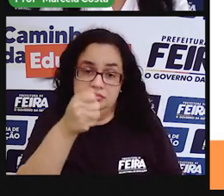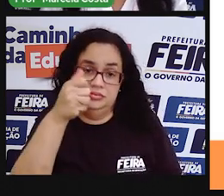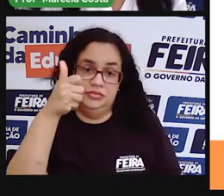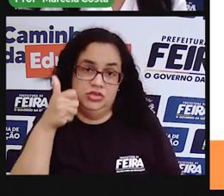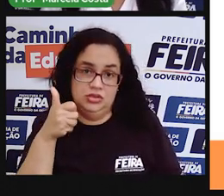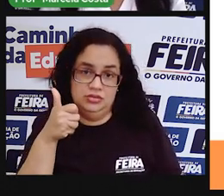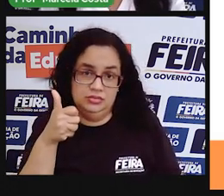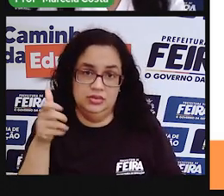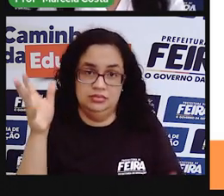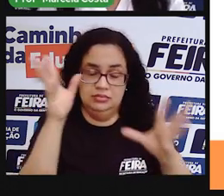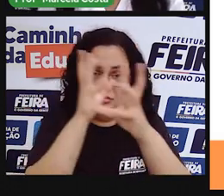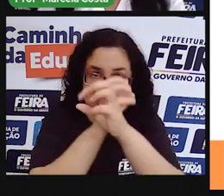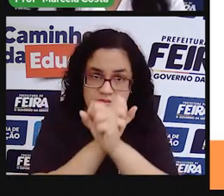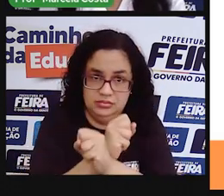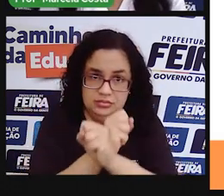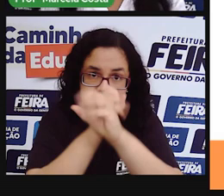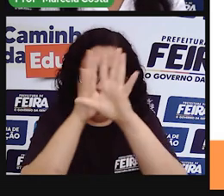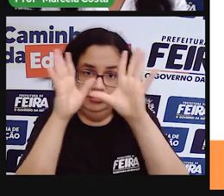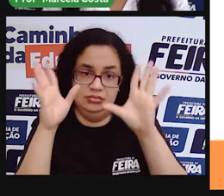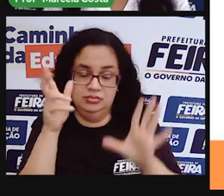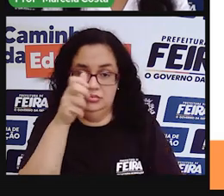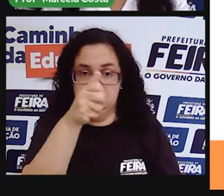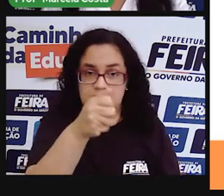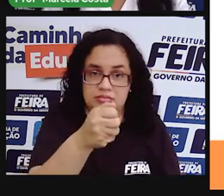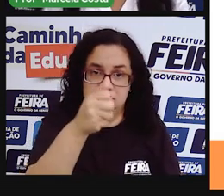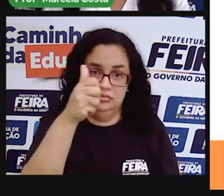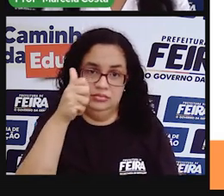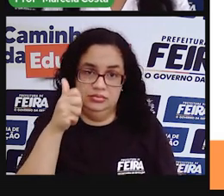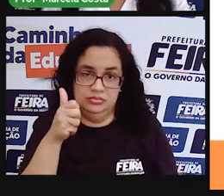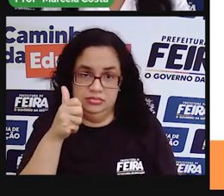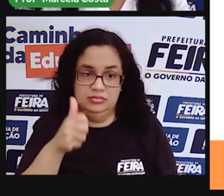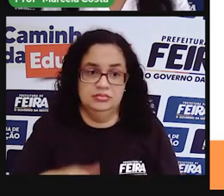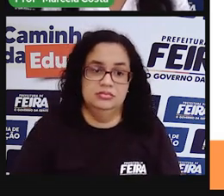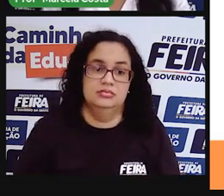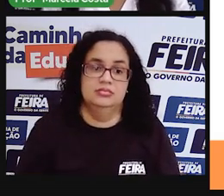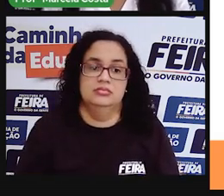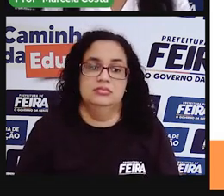desliga. Você já viu esse símbolo em algum lugar?